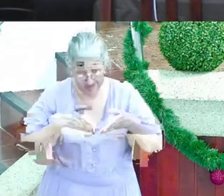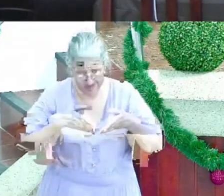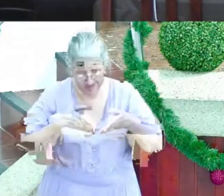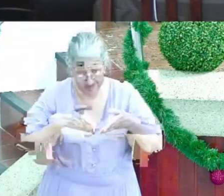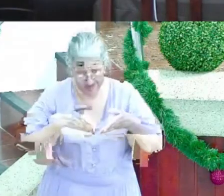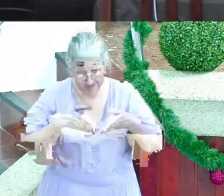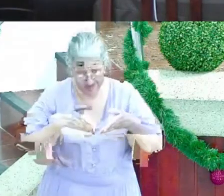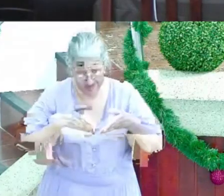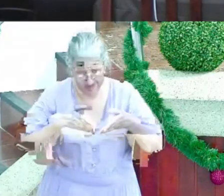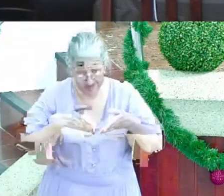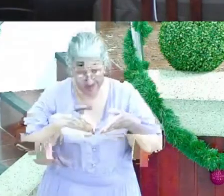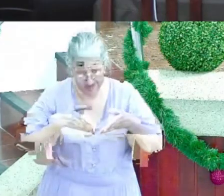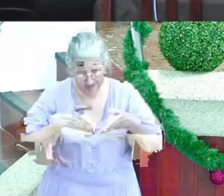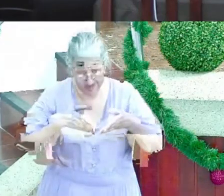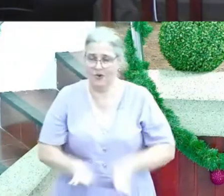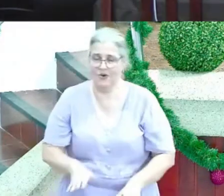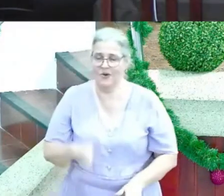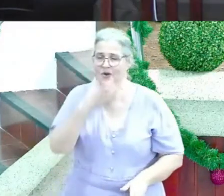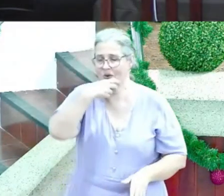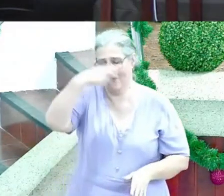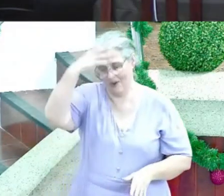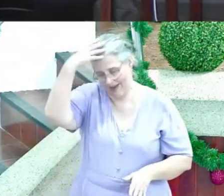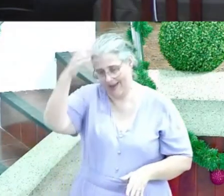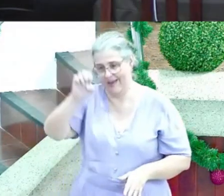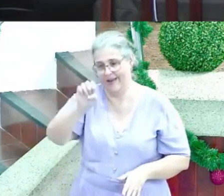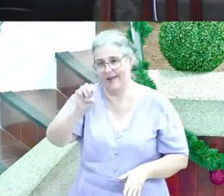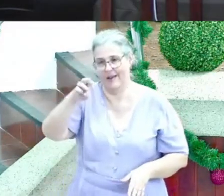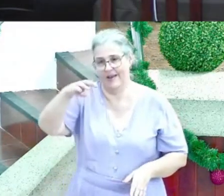Podemos então olhar para este grandioso